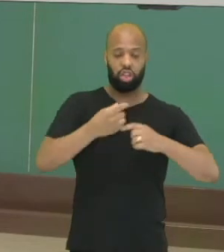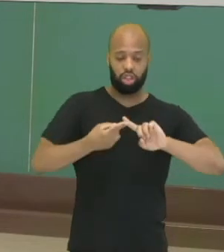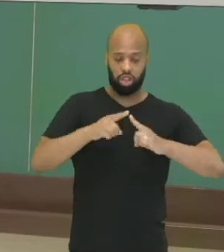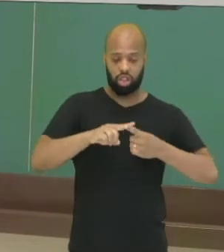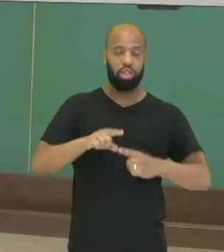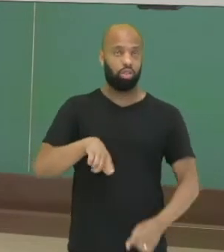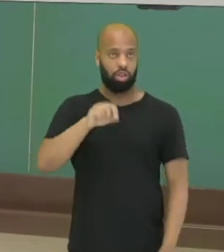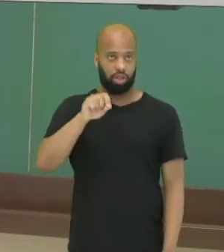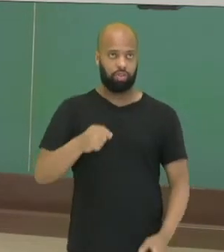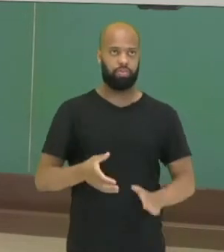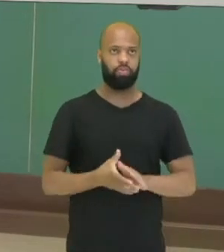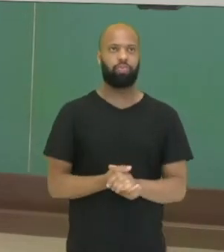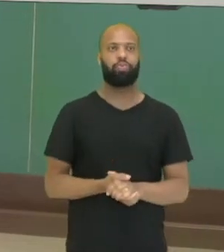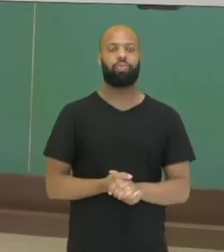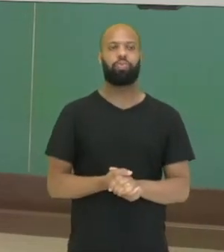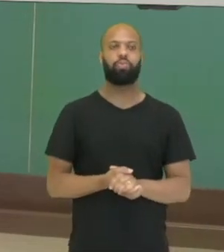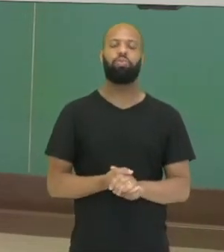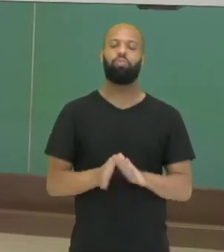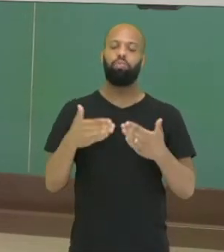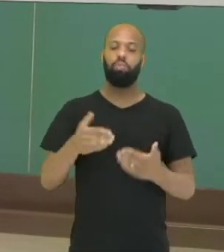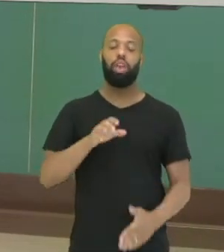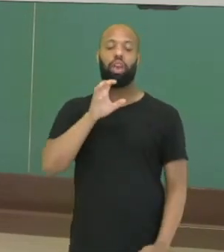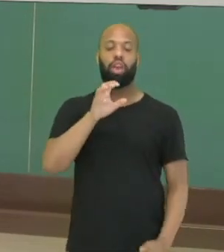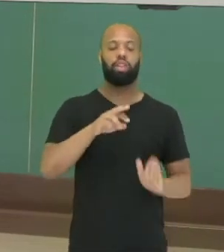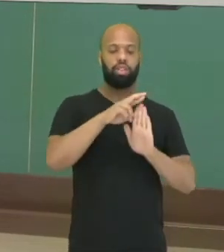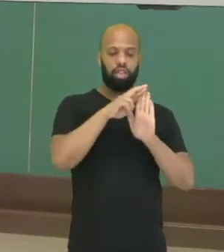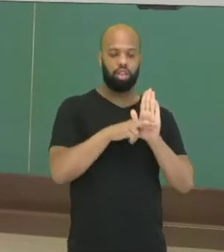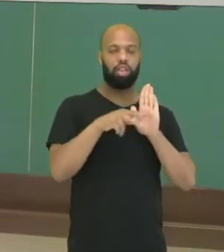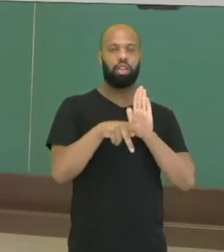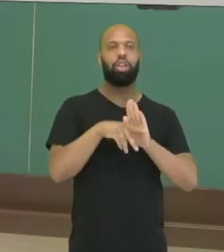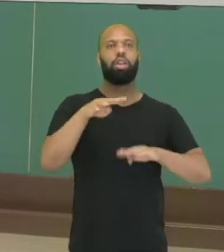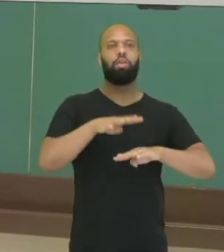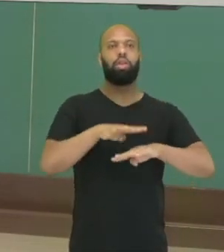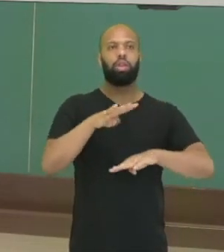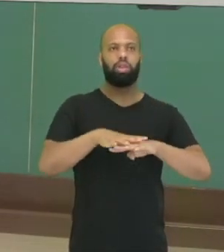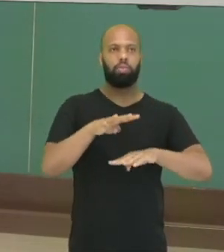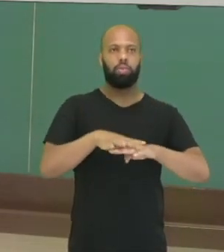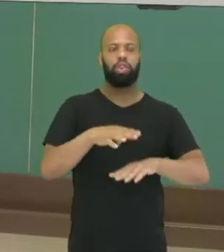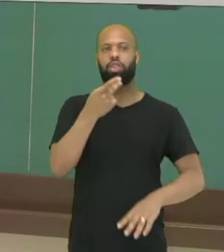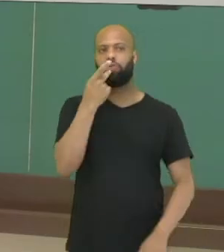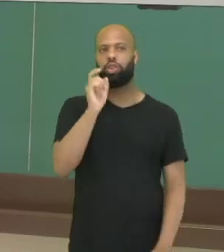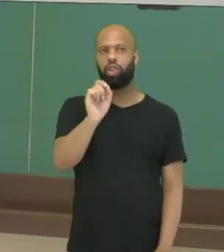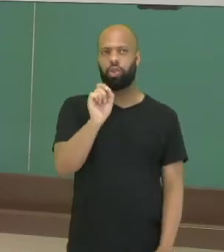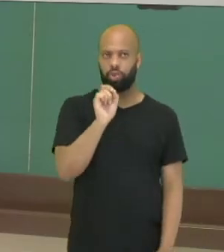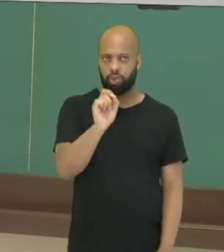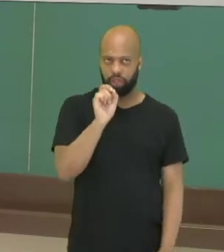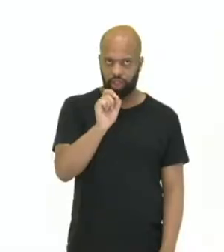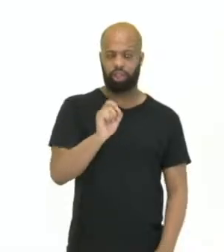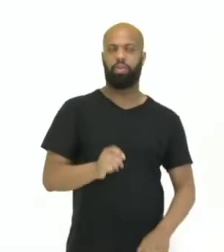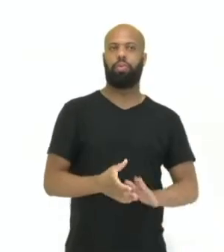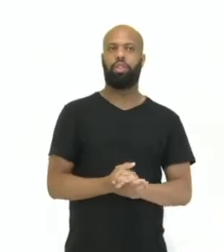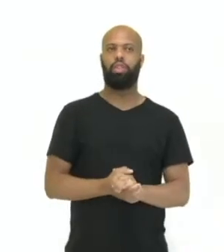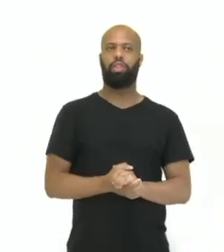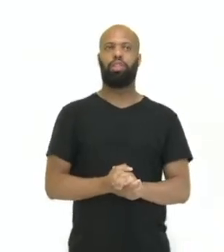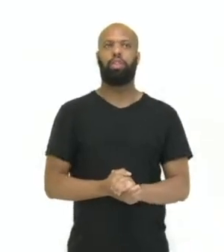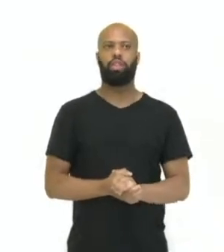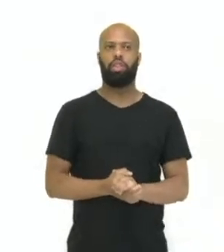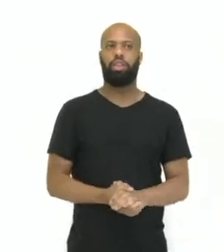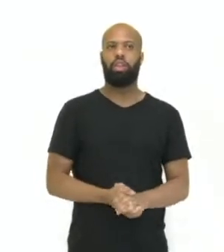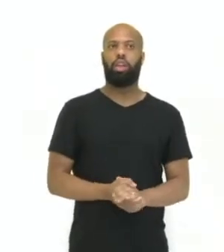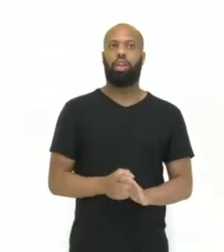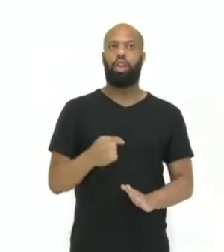Concordam comigo? Então, vamos para a teoria. O que diz o princípio multiplicativo? Ele diz o